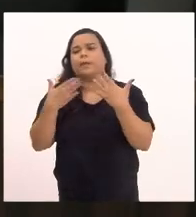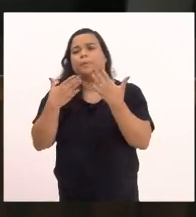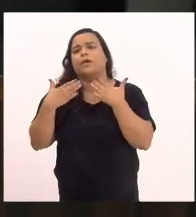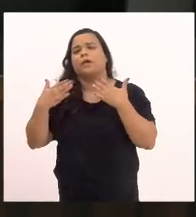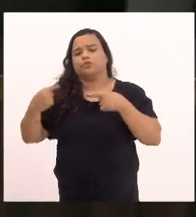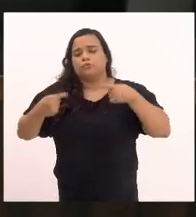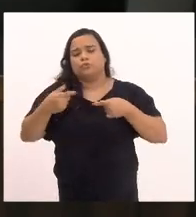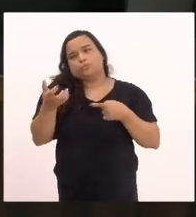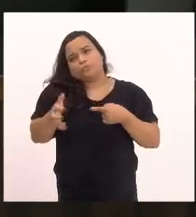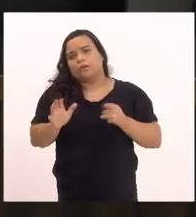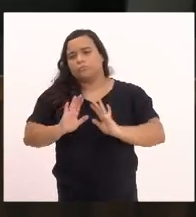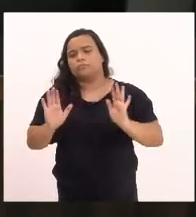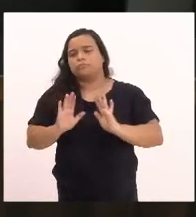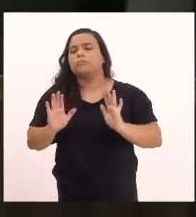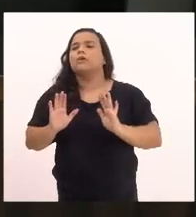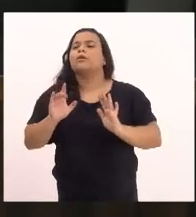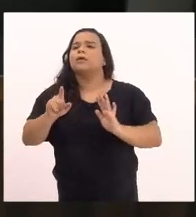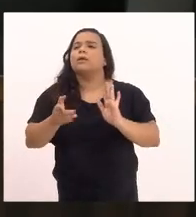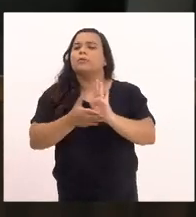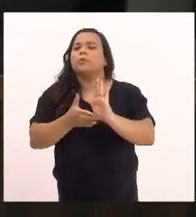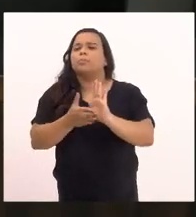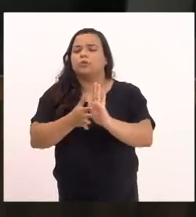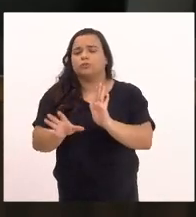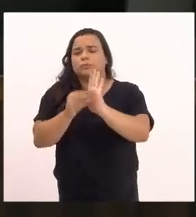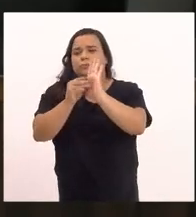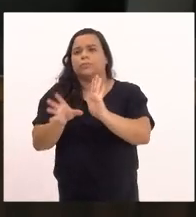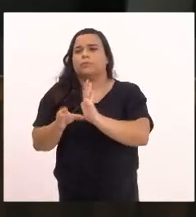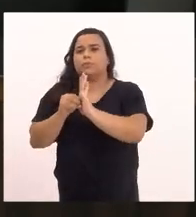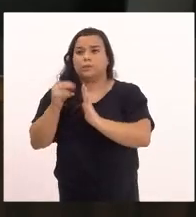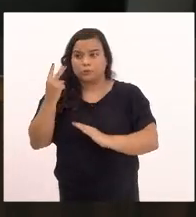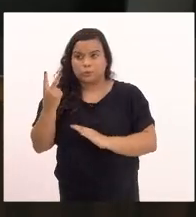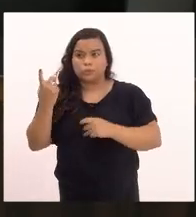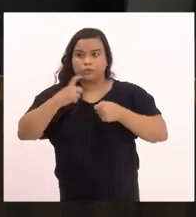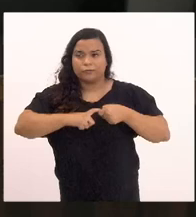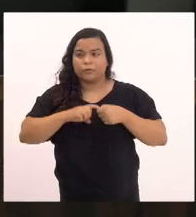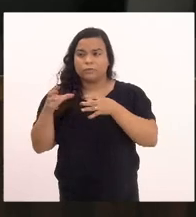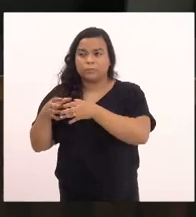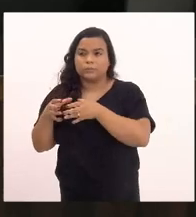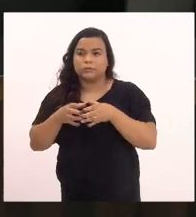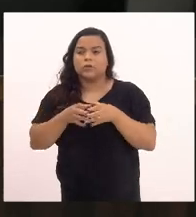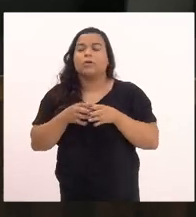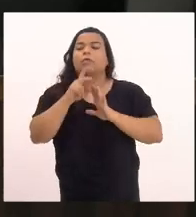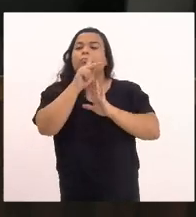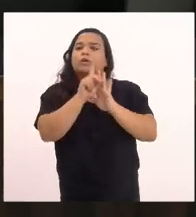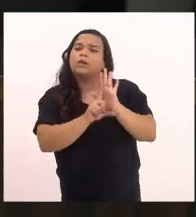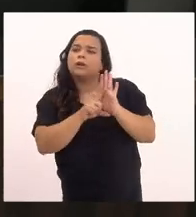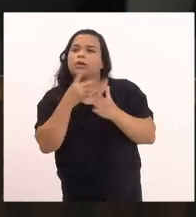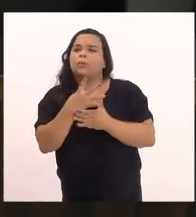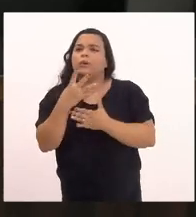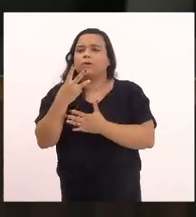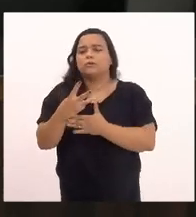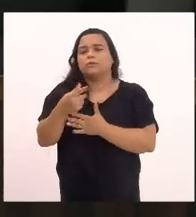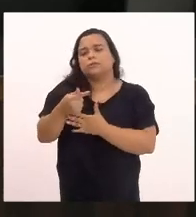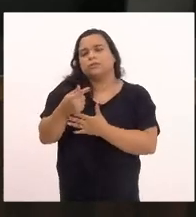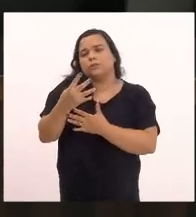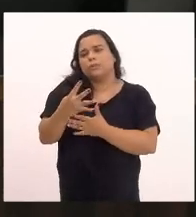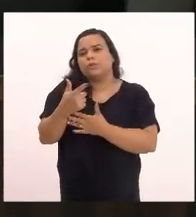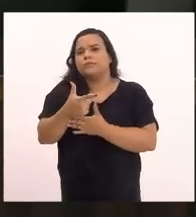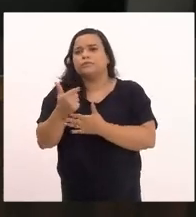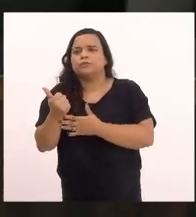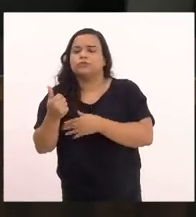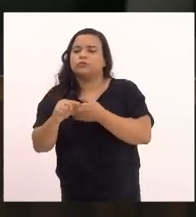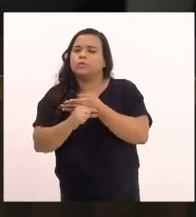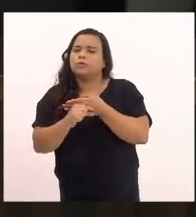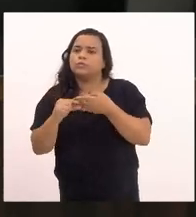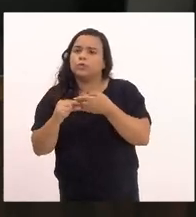discussão. Presente proposta recebeu 2 emendas e retorna às comissões. Projeto de Lei 4374, de 21, de autoria do deputado